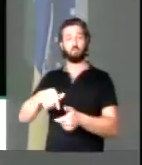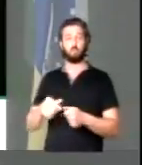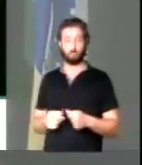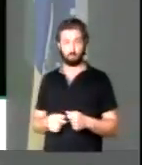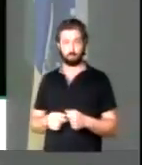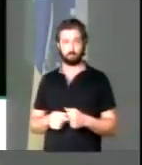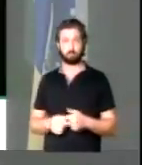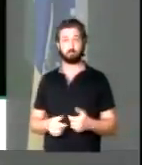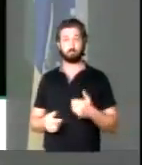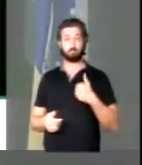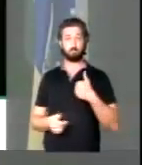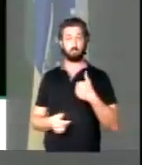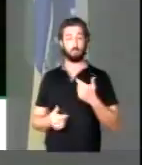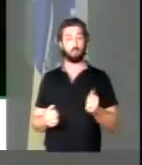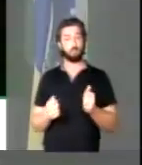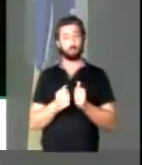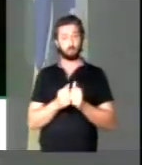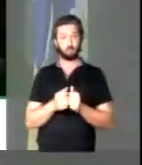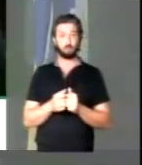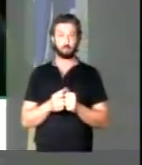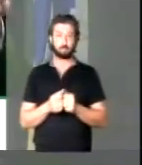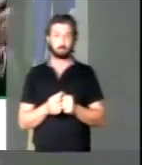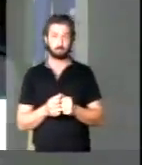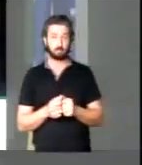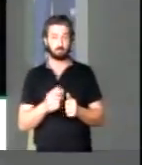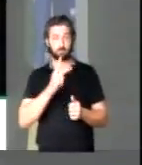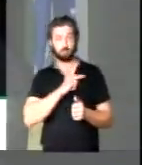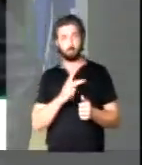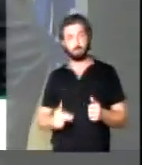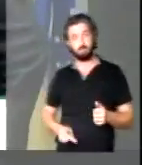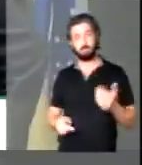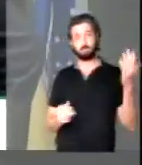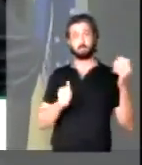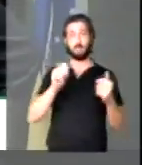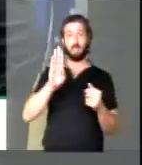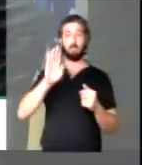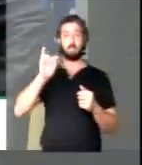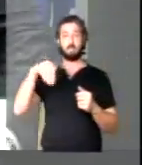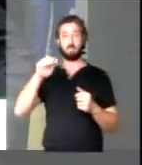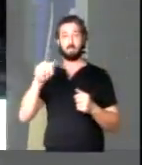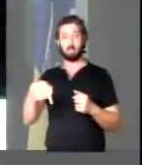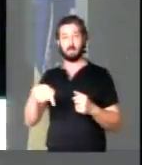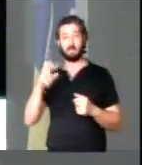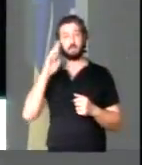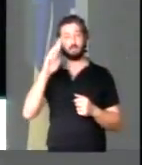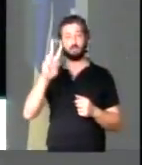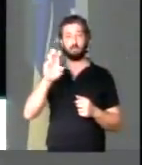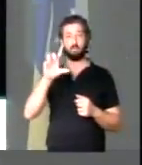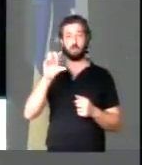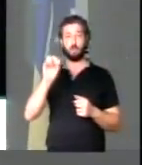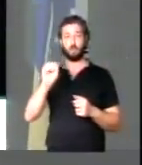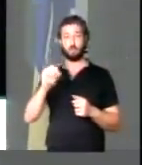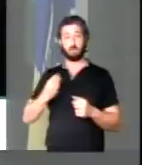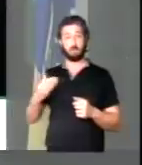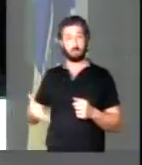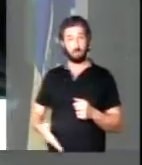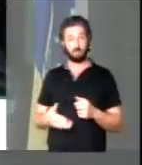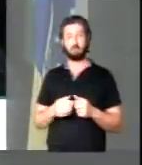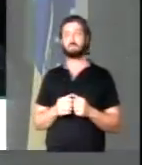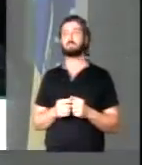internacionais. Eu, juntamente com o presidente da ABIMAQ, o senhor Veloso, que estava aqui presente